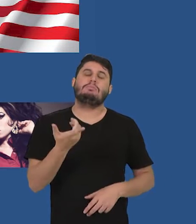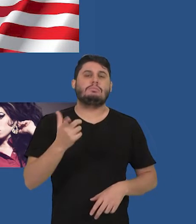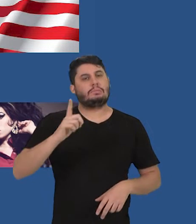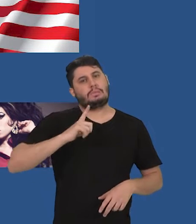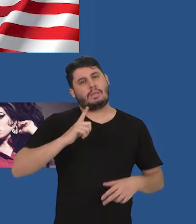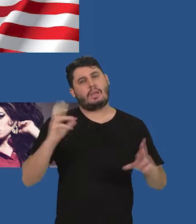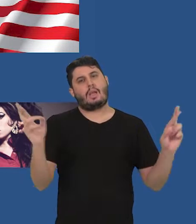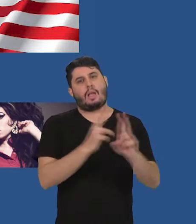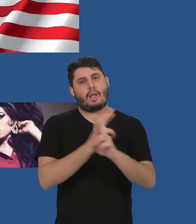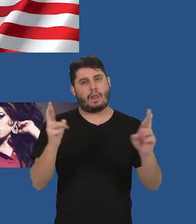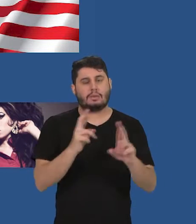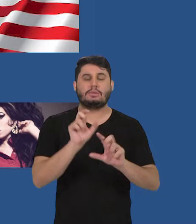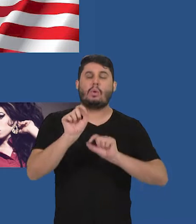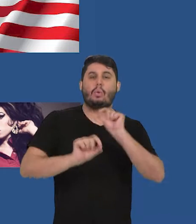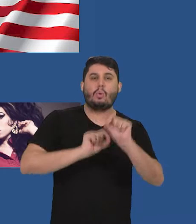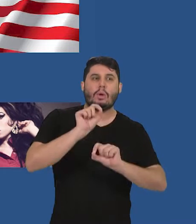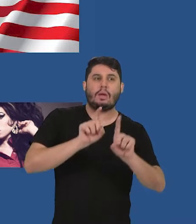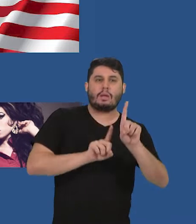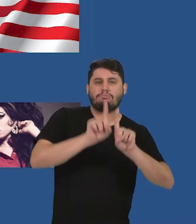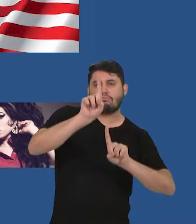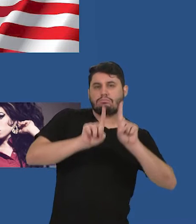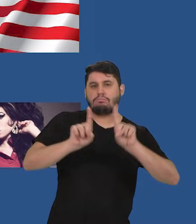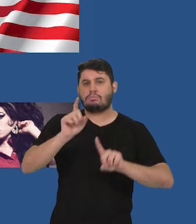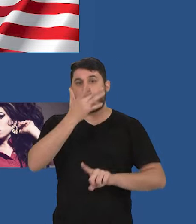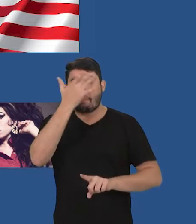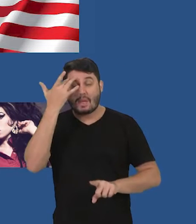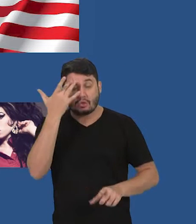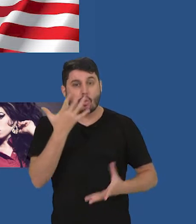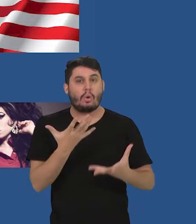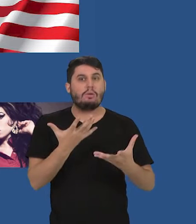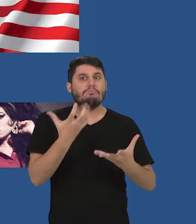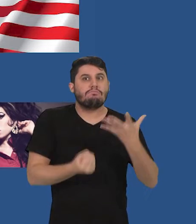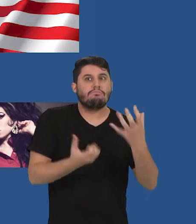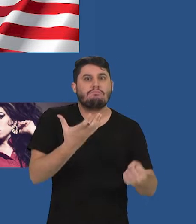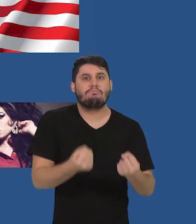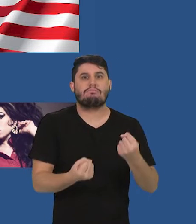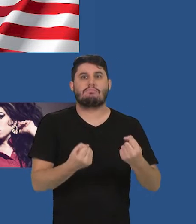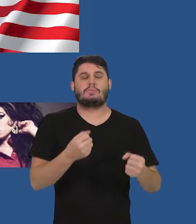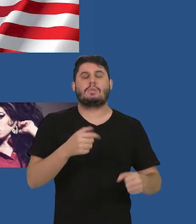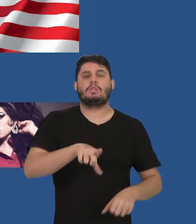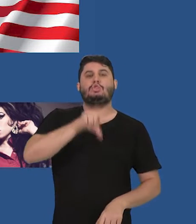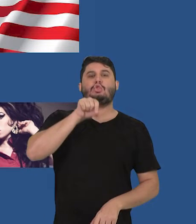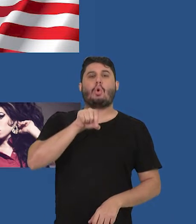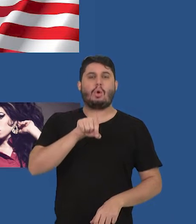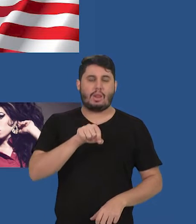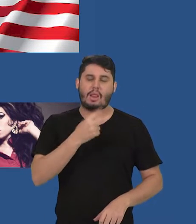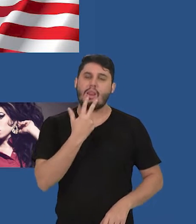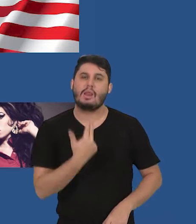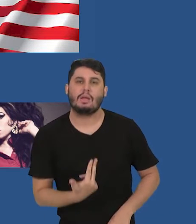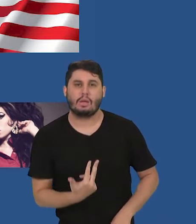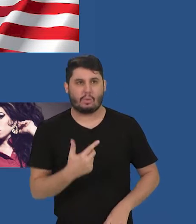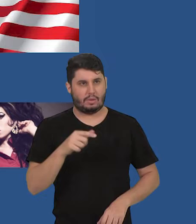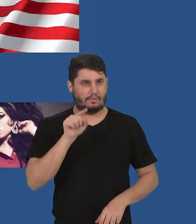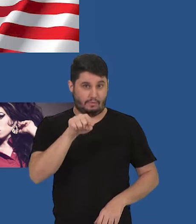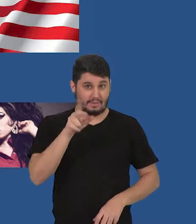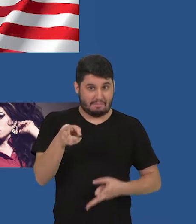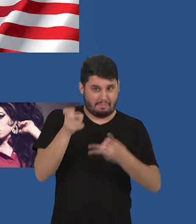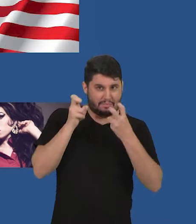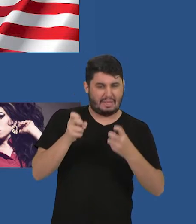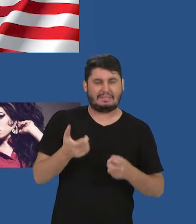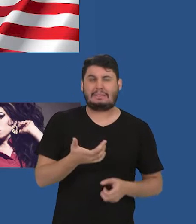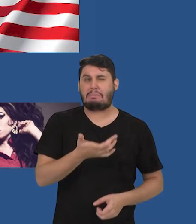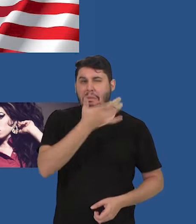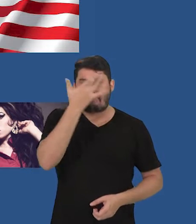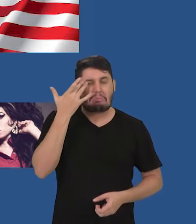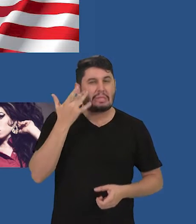entre espanhol e inglês no Brasil inteiro, nas opções dos alunos, nos alunos no Enem, né? O que é que eles mais escolhem. E você vê que inglês perde feio, né? Na